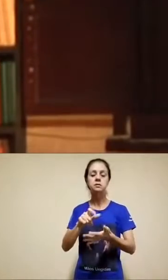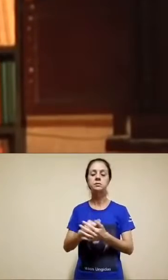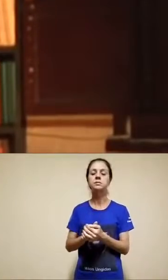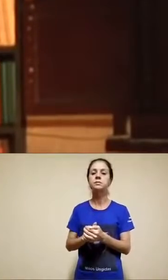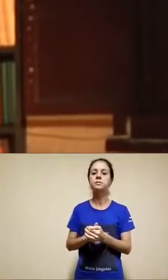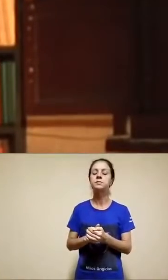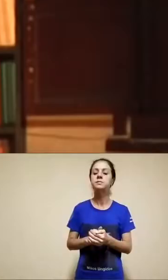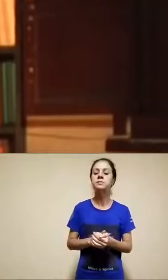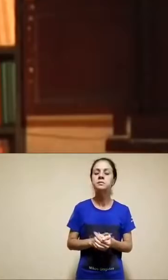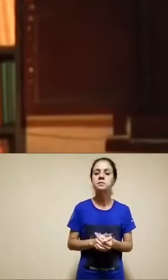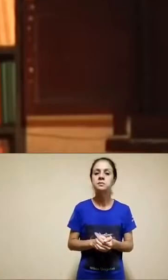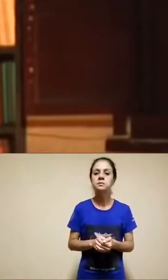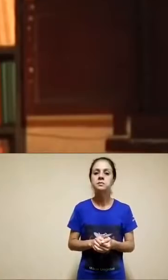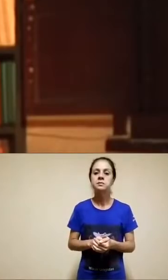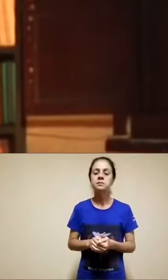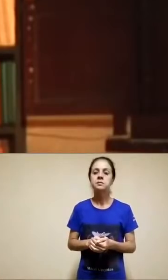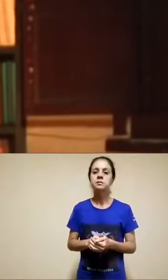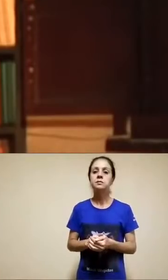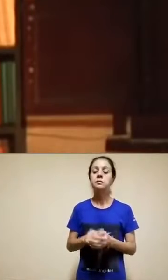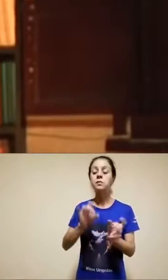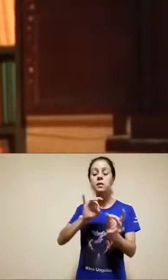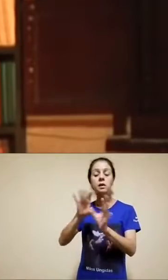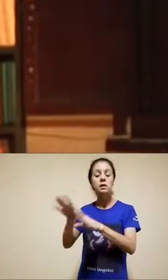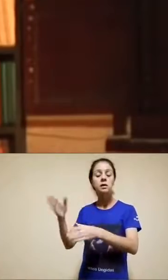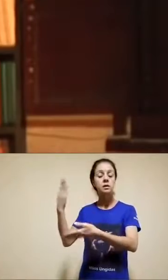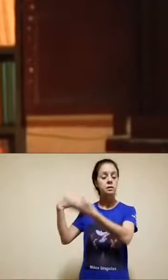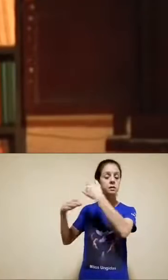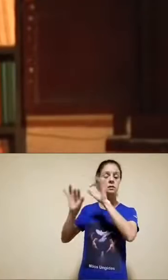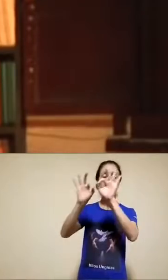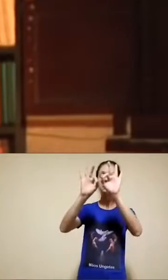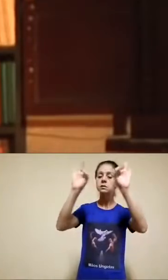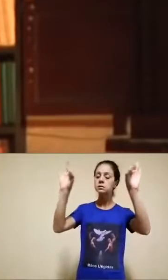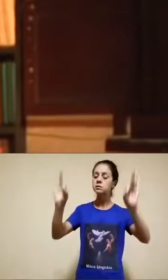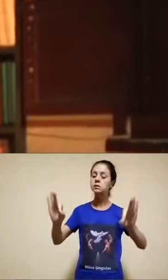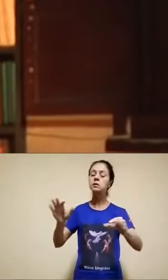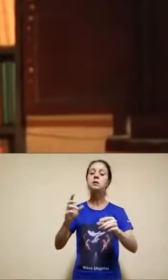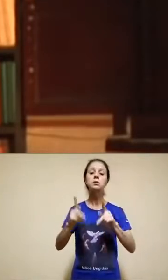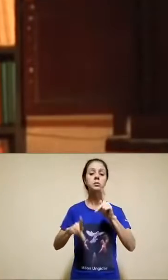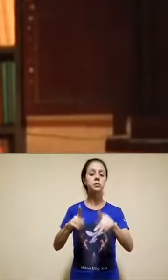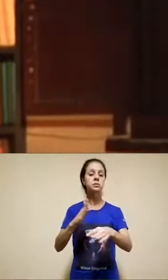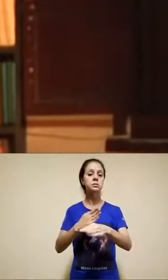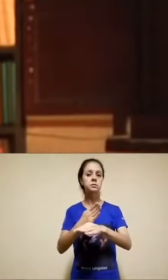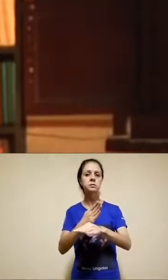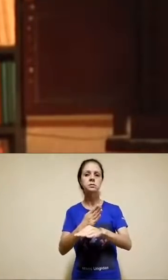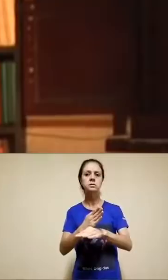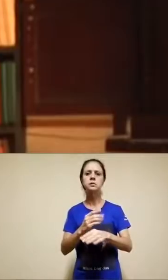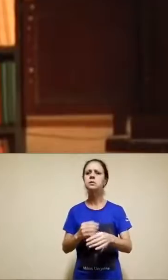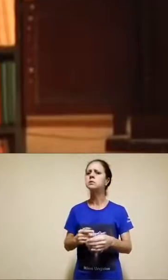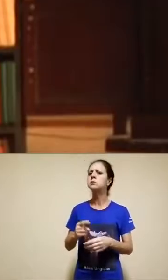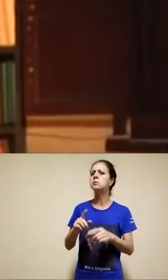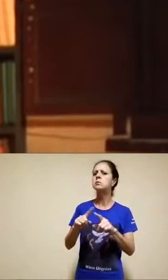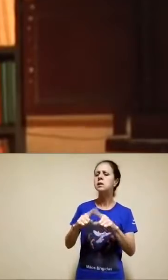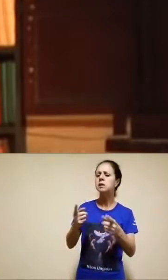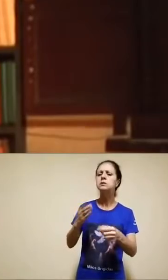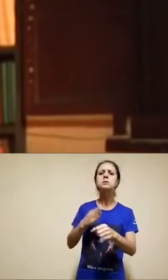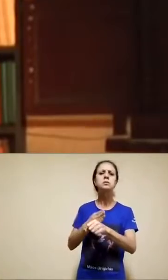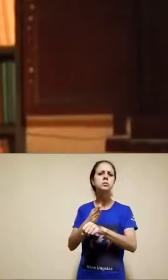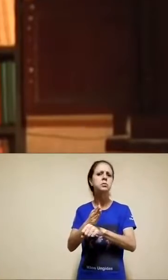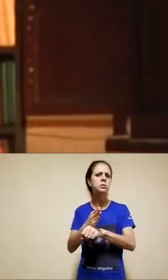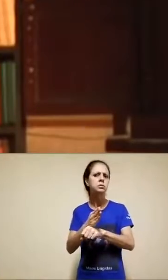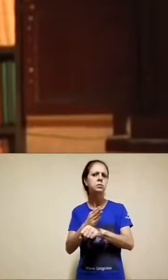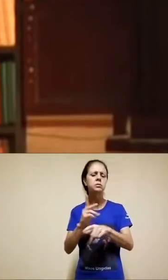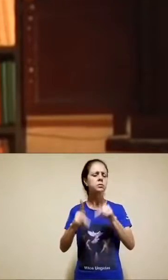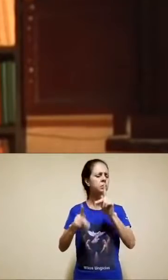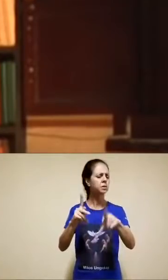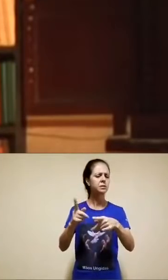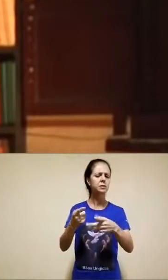de verdade e deixa de ser projeto se o povo participar. Portanto, se o povo não participar e não assinar esse projeto